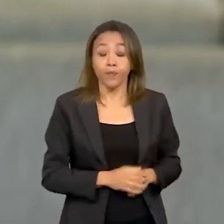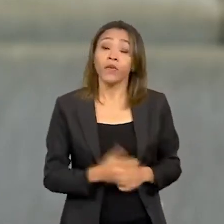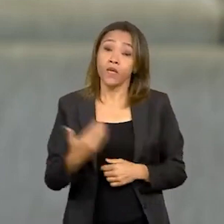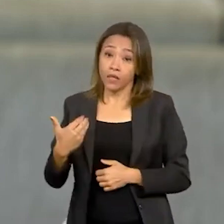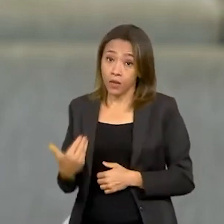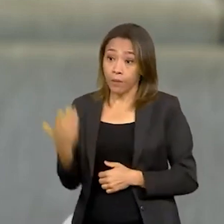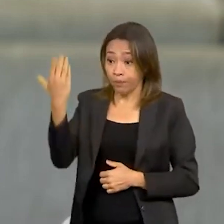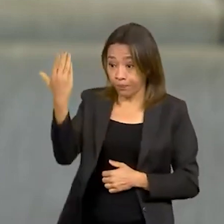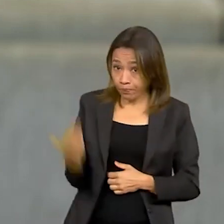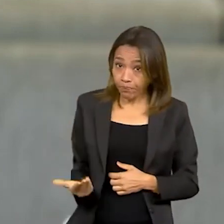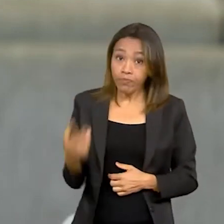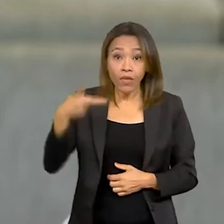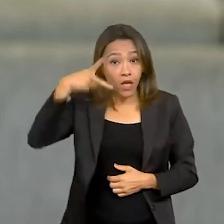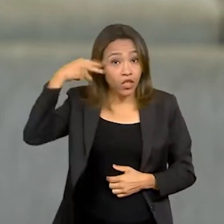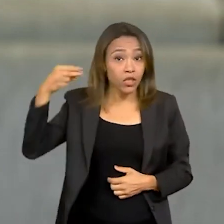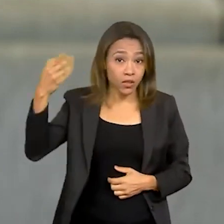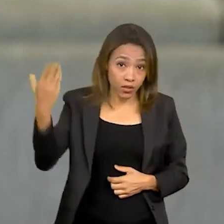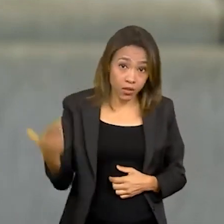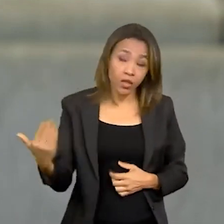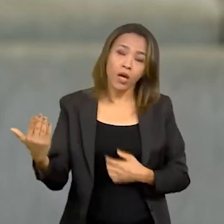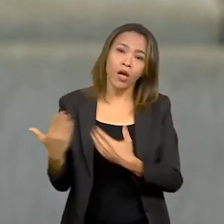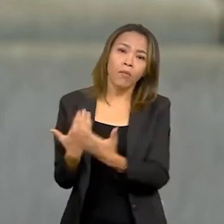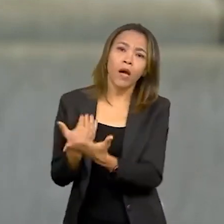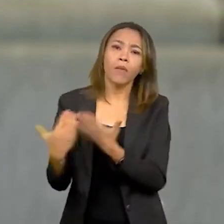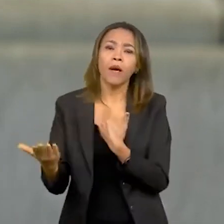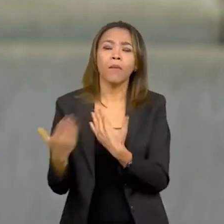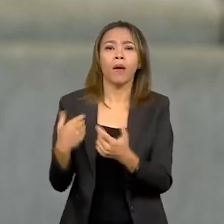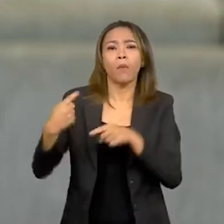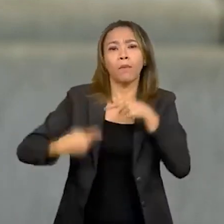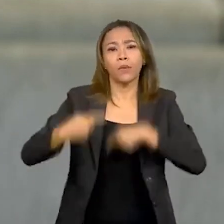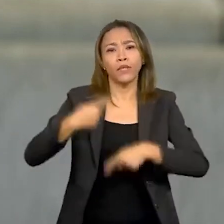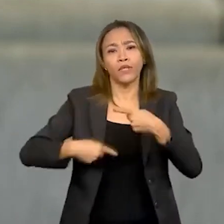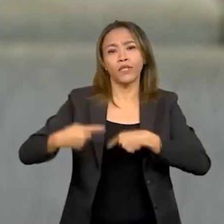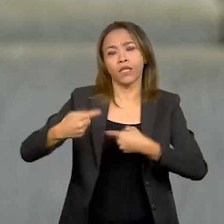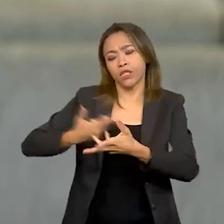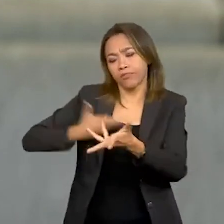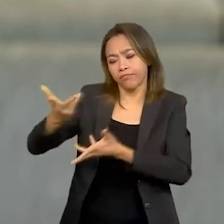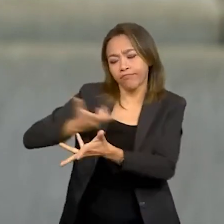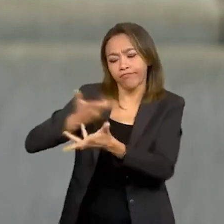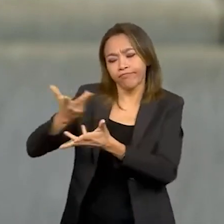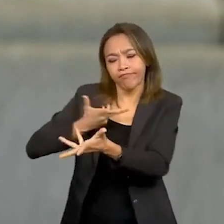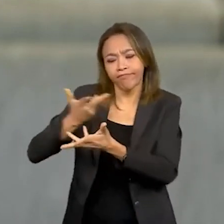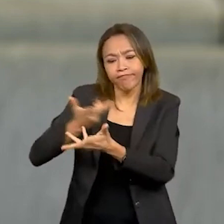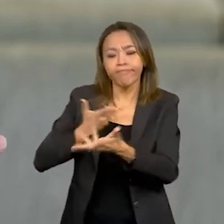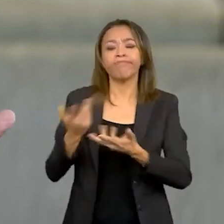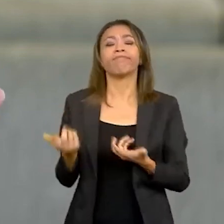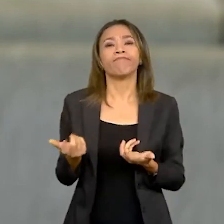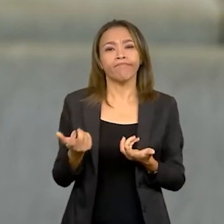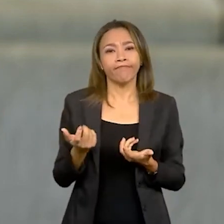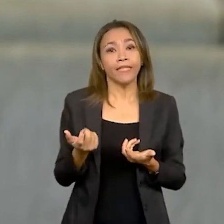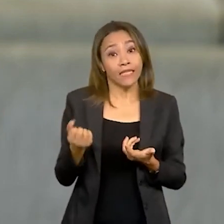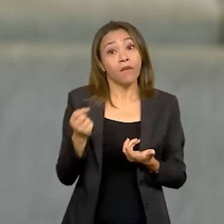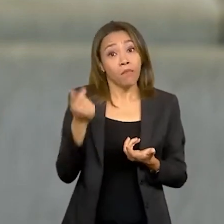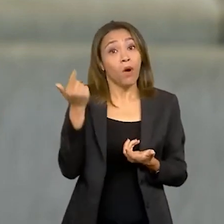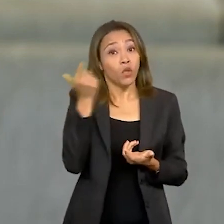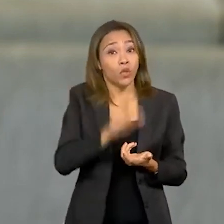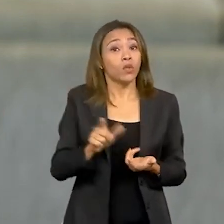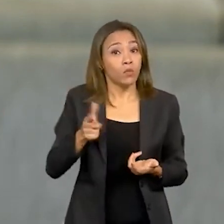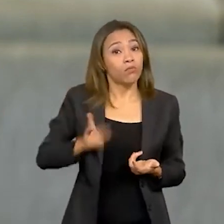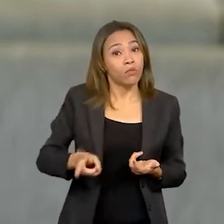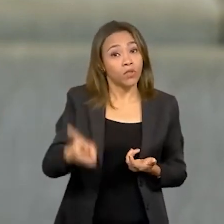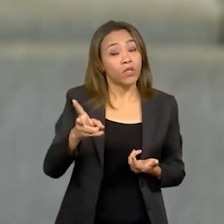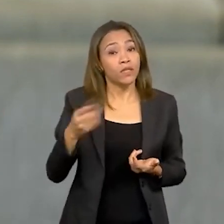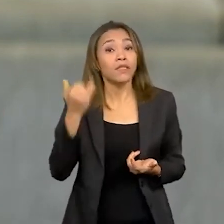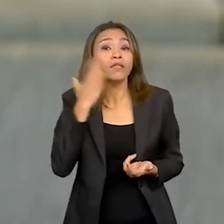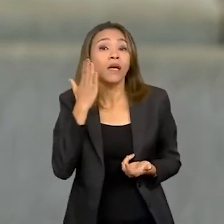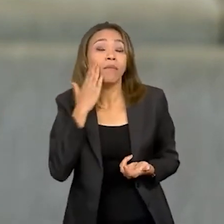uma política de convivência que pode ser duradora se a gente souber lidar com isso ou seja eu não